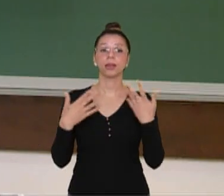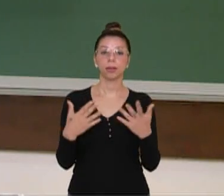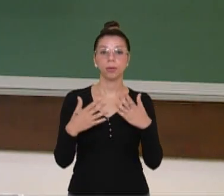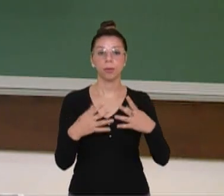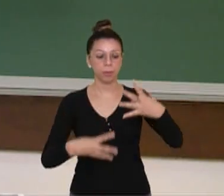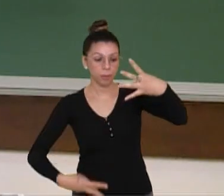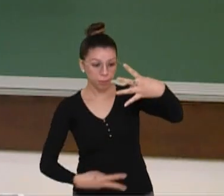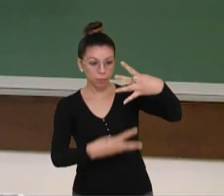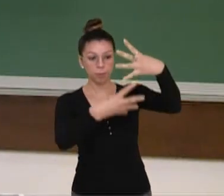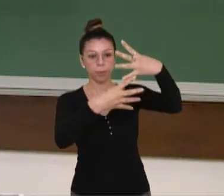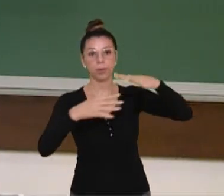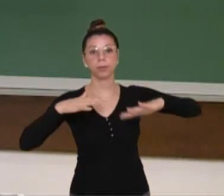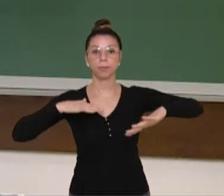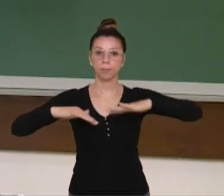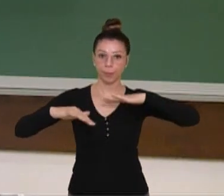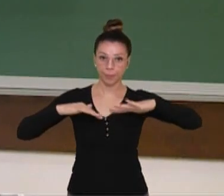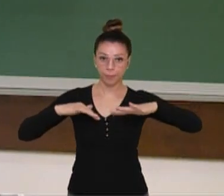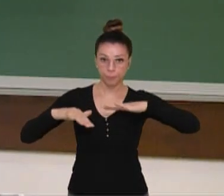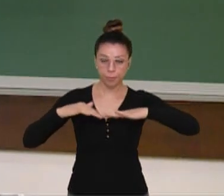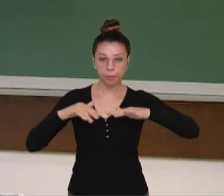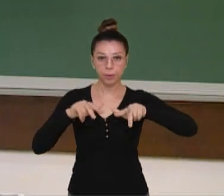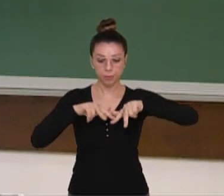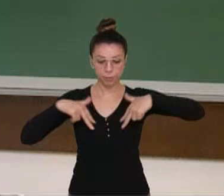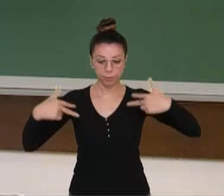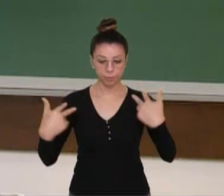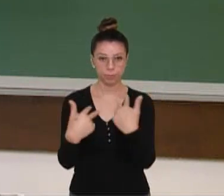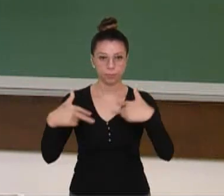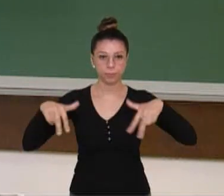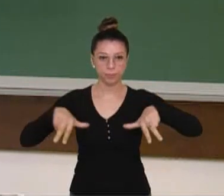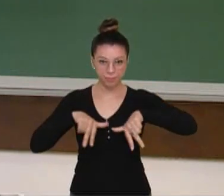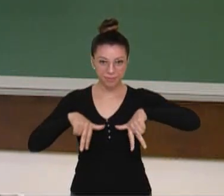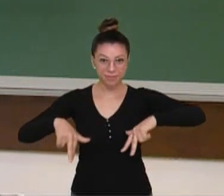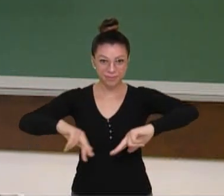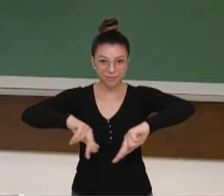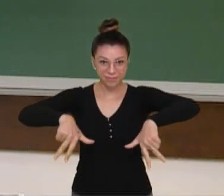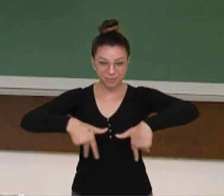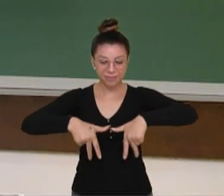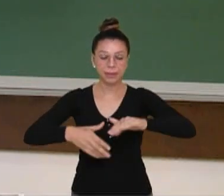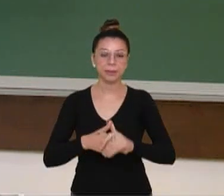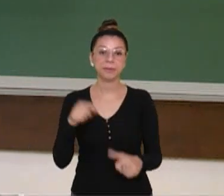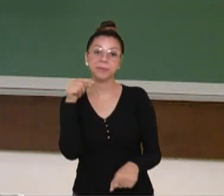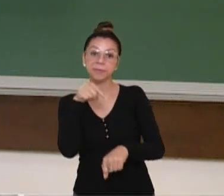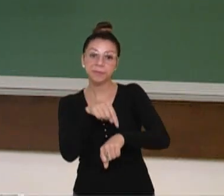daí tentar pôr em uma dança de roda, igual a ciranda, beleza?